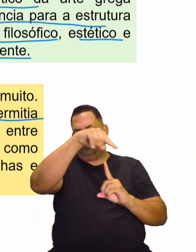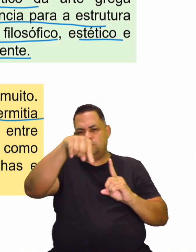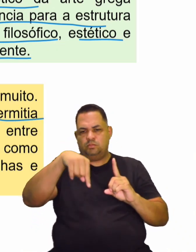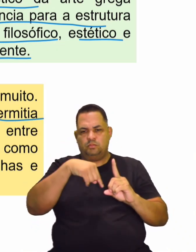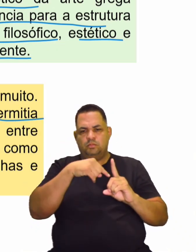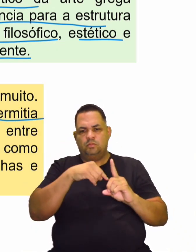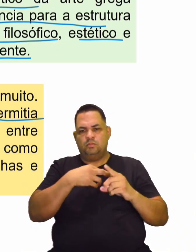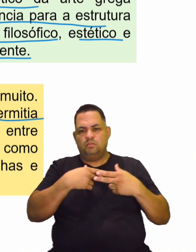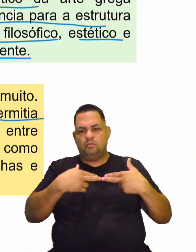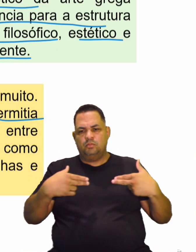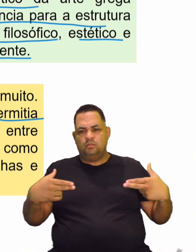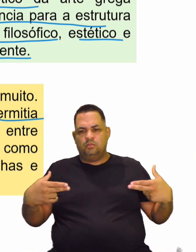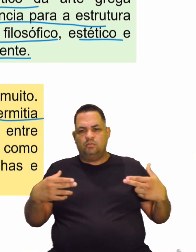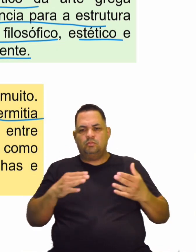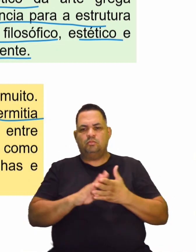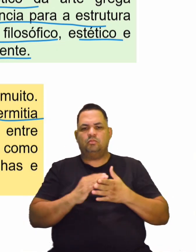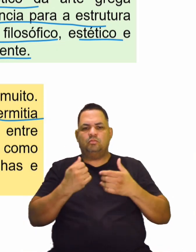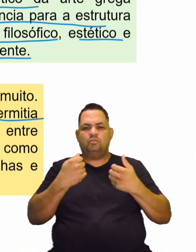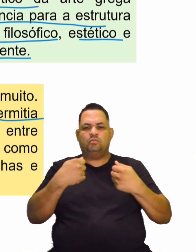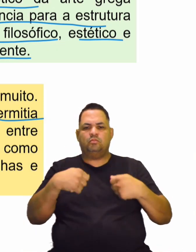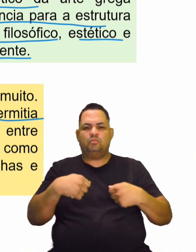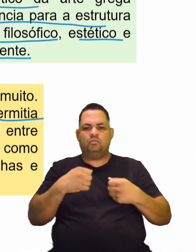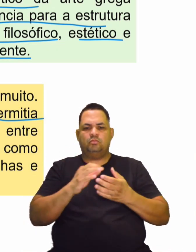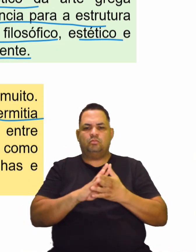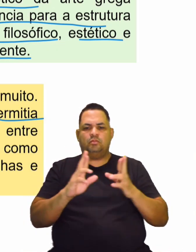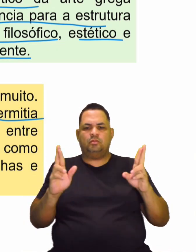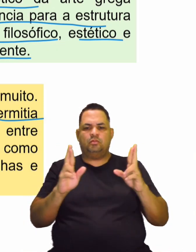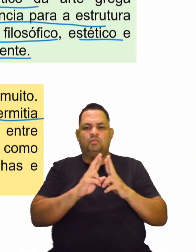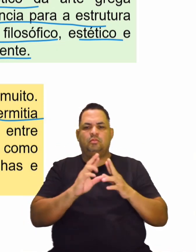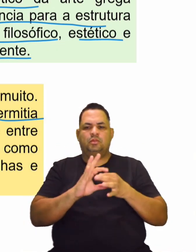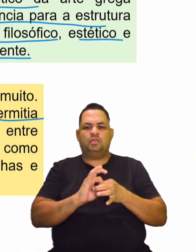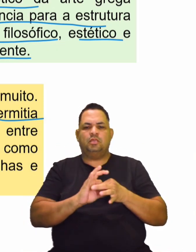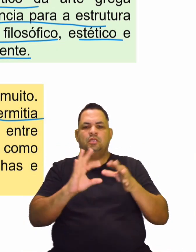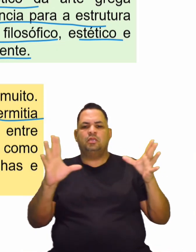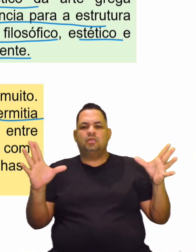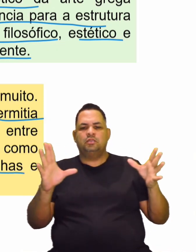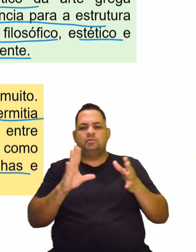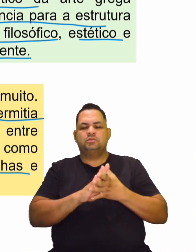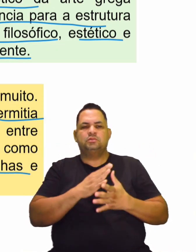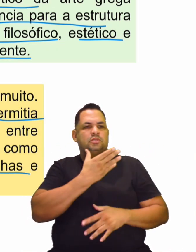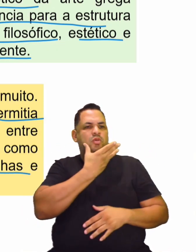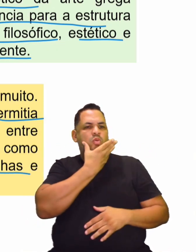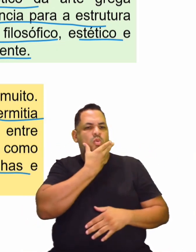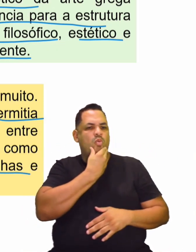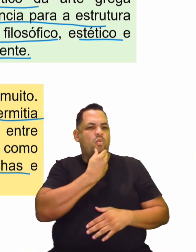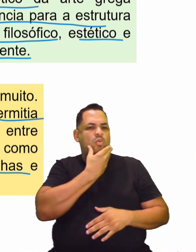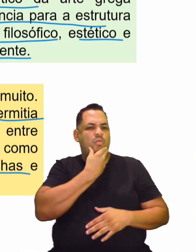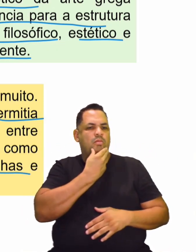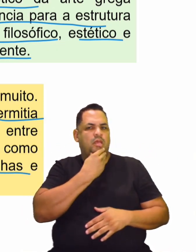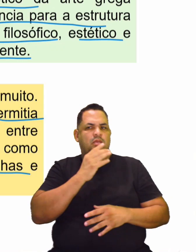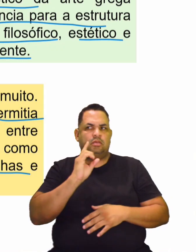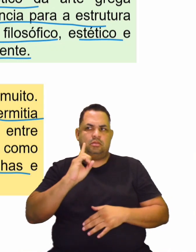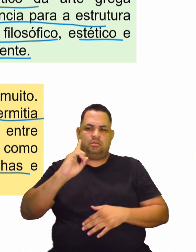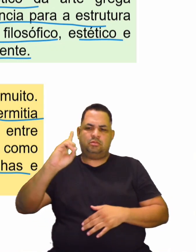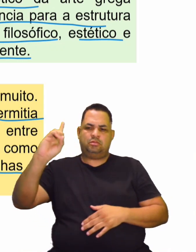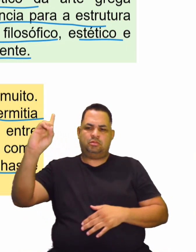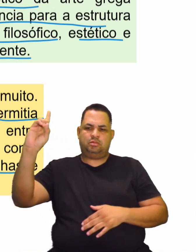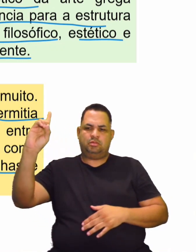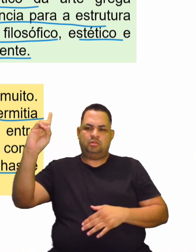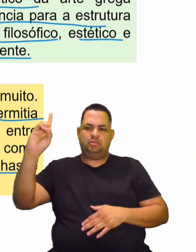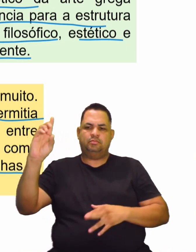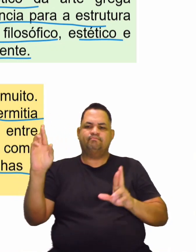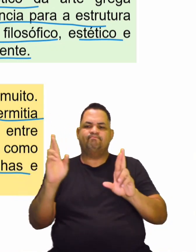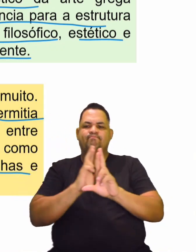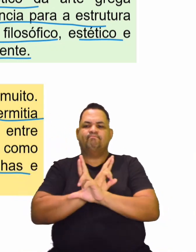mais livre entre homens e deuses, como os humanos tinham falhas e vícios. Então, os deuses também cometiam muitos